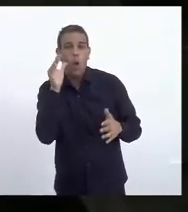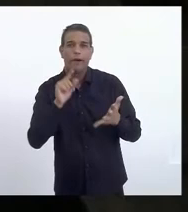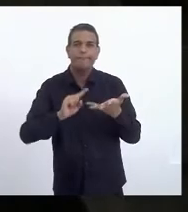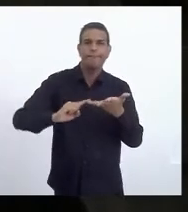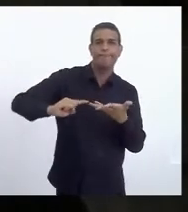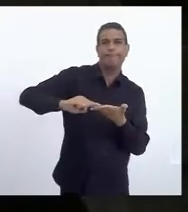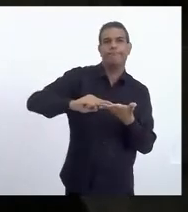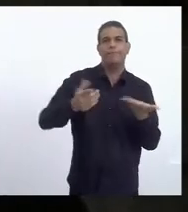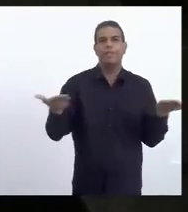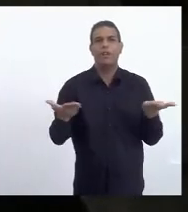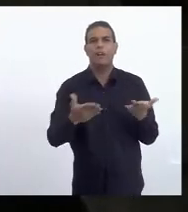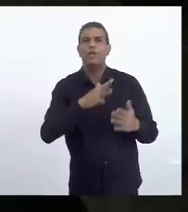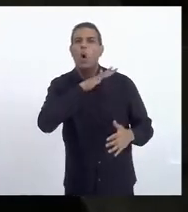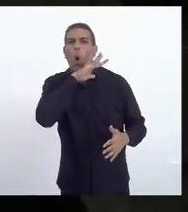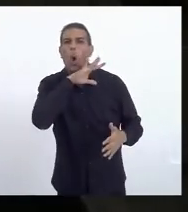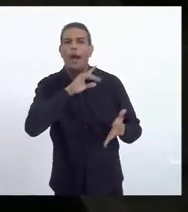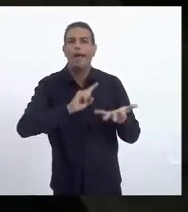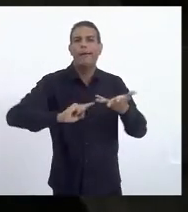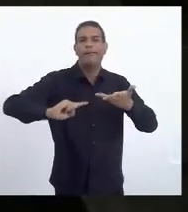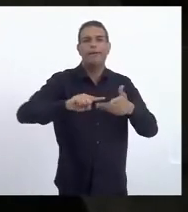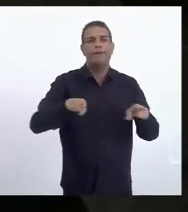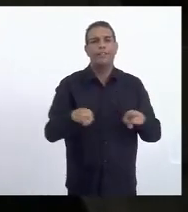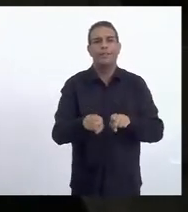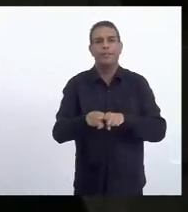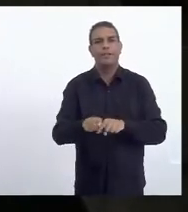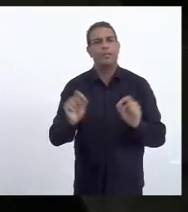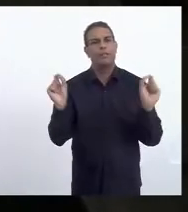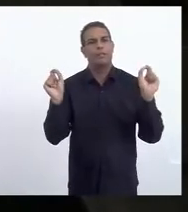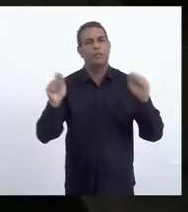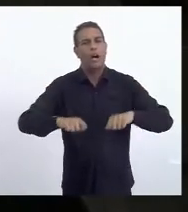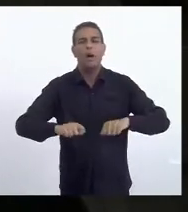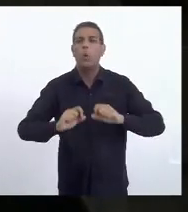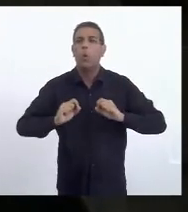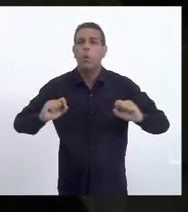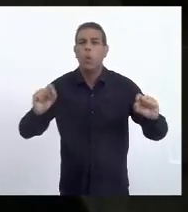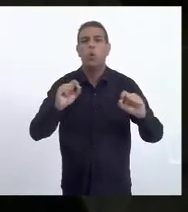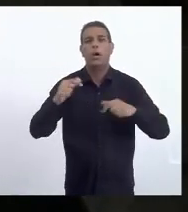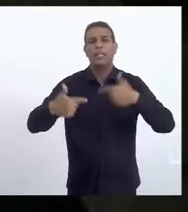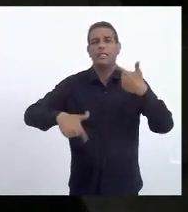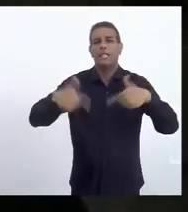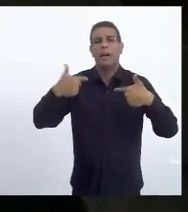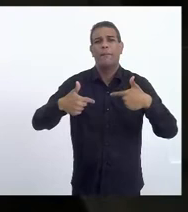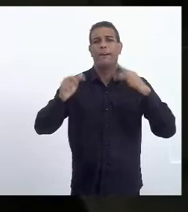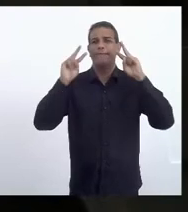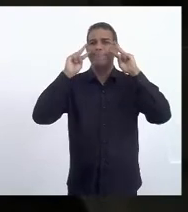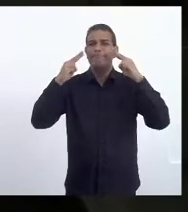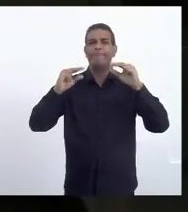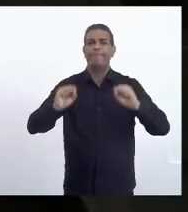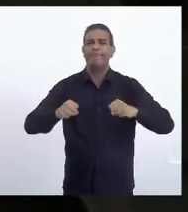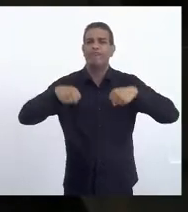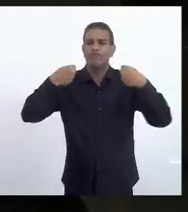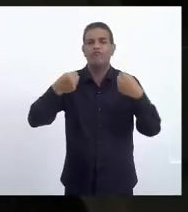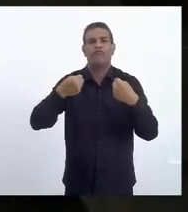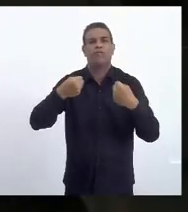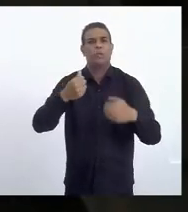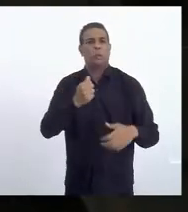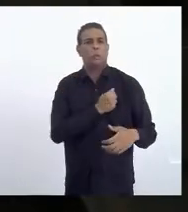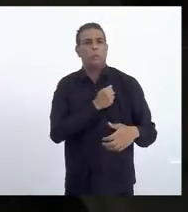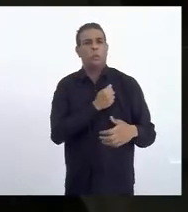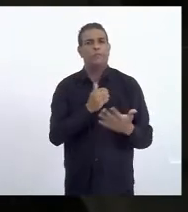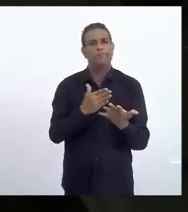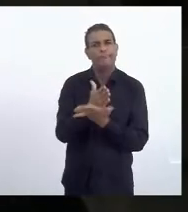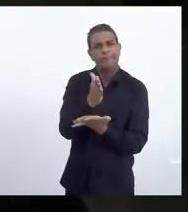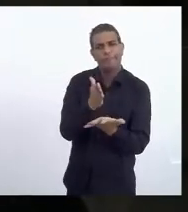eu mesmo tempo muito ruim e ao mesmo tempo ressaltar o trabalho Impecável atitude Impecável